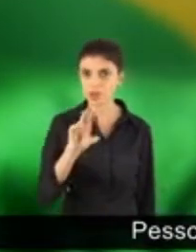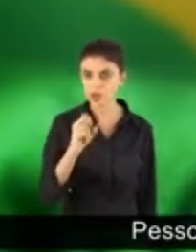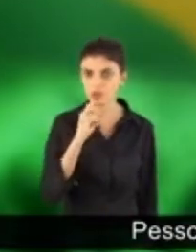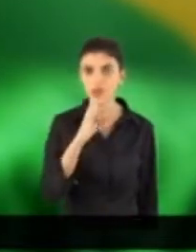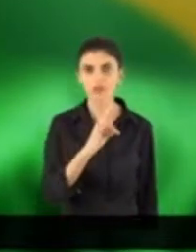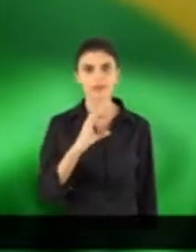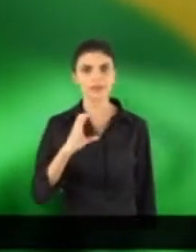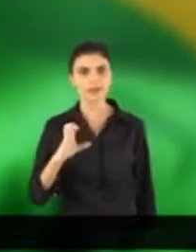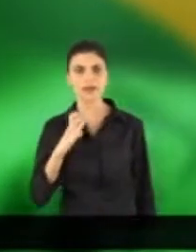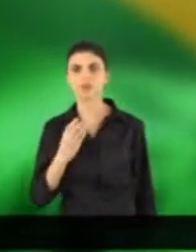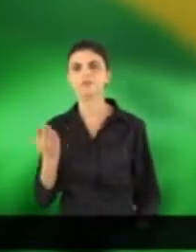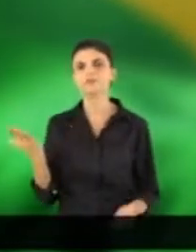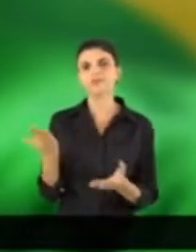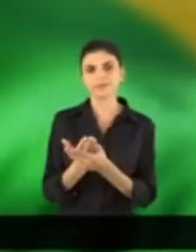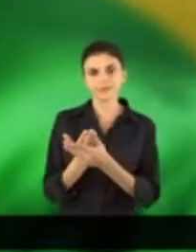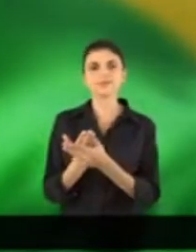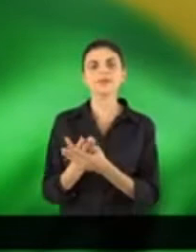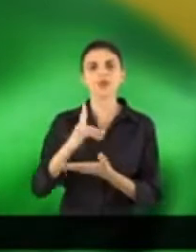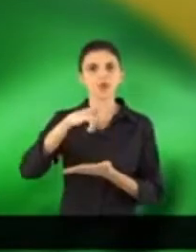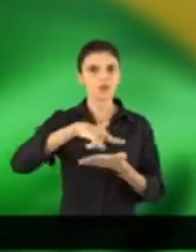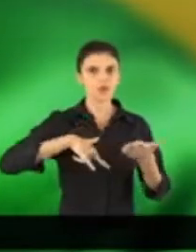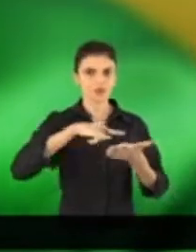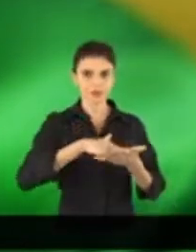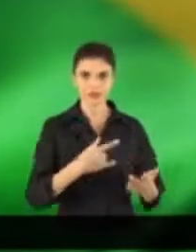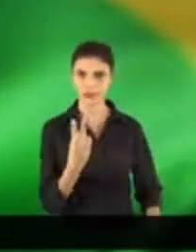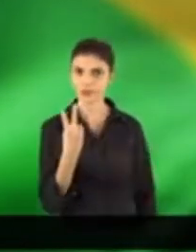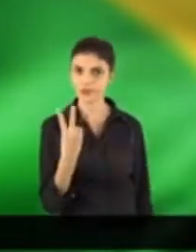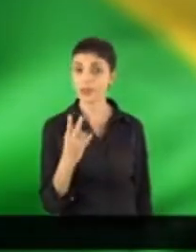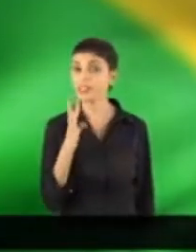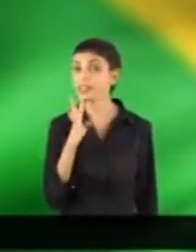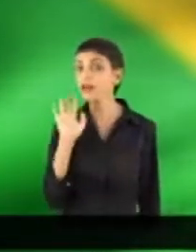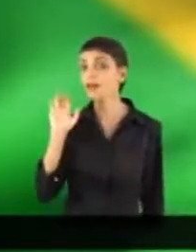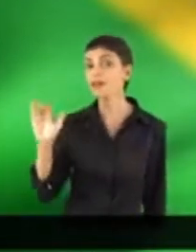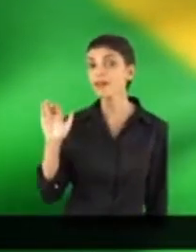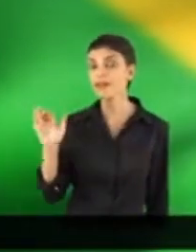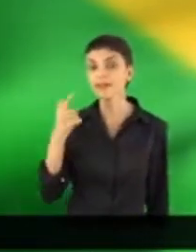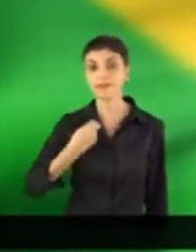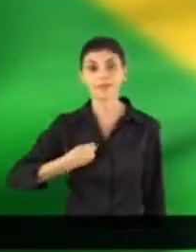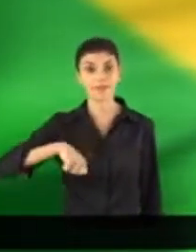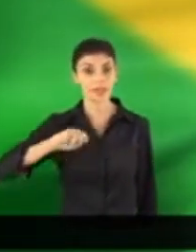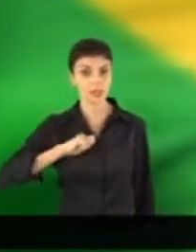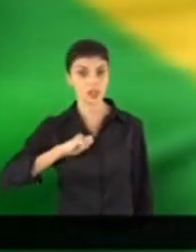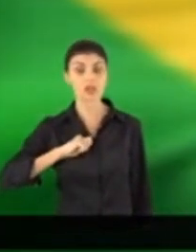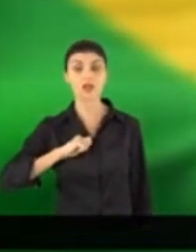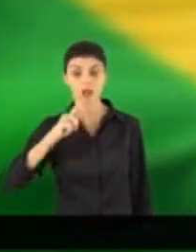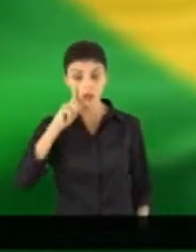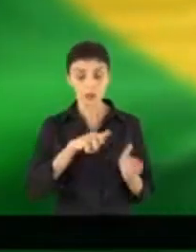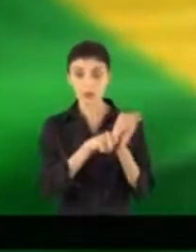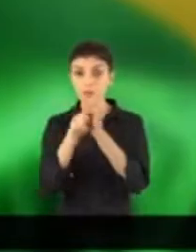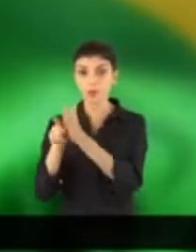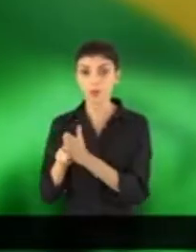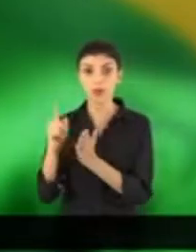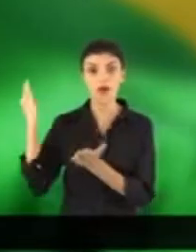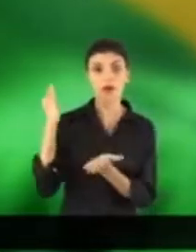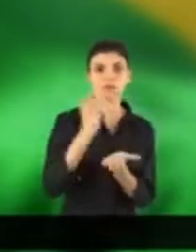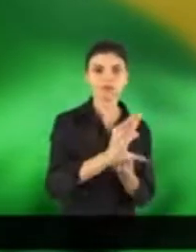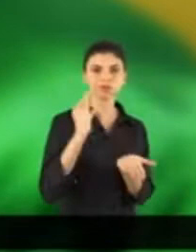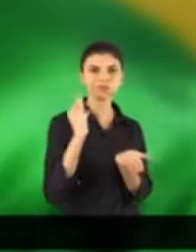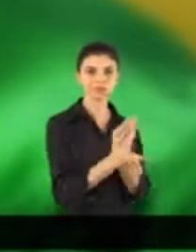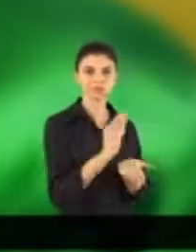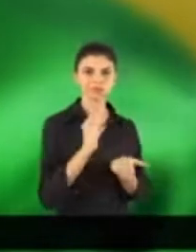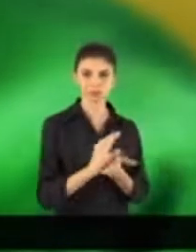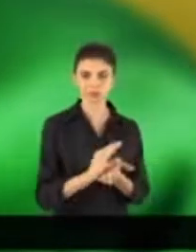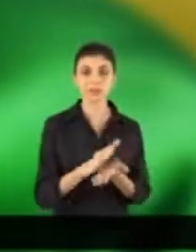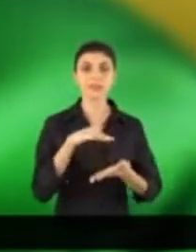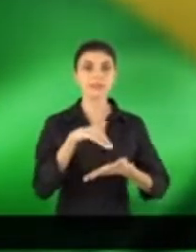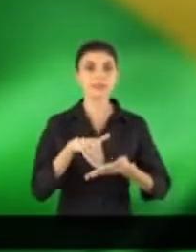Estado do Rio de Janeiro e no Tribunal de Contas do Estado do Rio de Janeiro com dois ofícios, cobrando fiscalização dos investimentos públicos